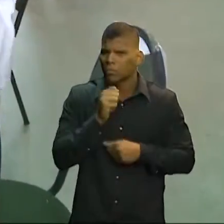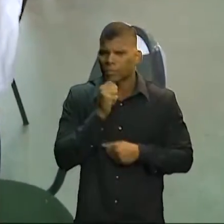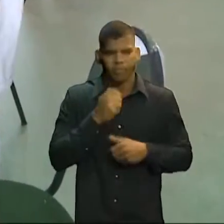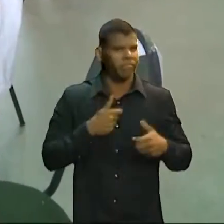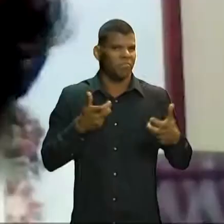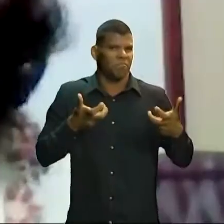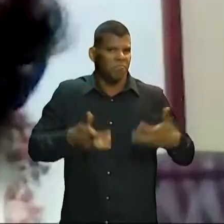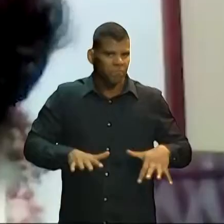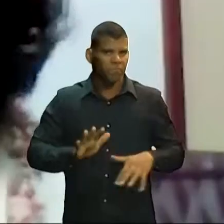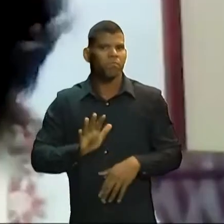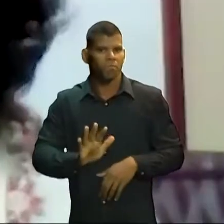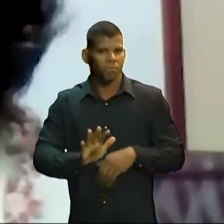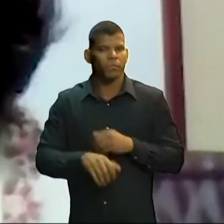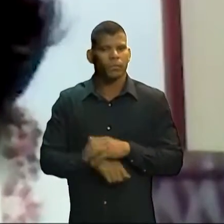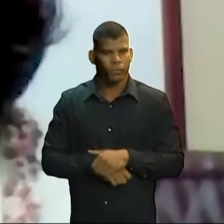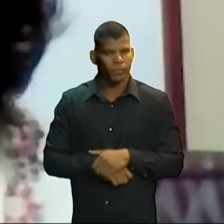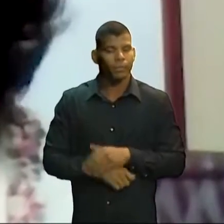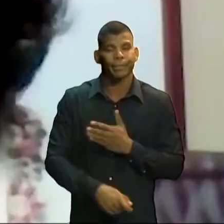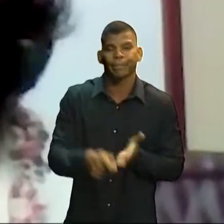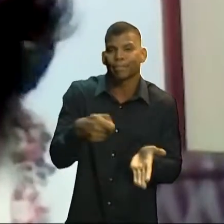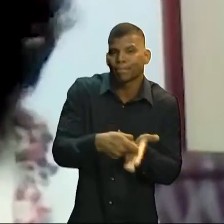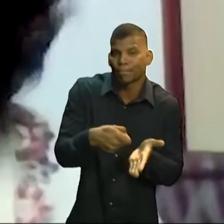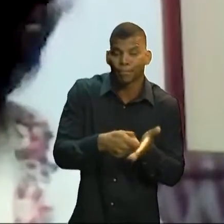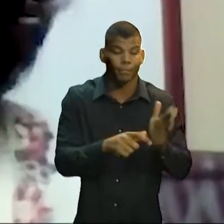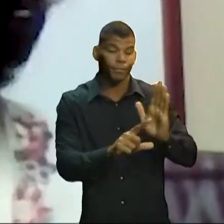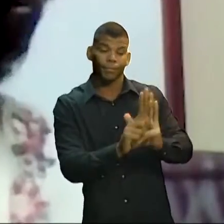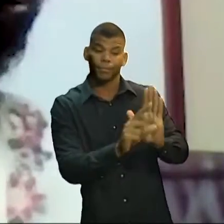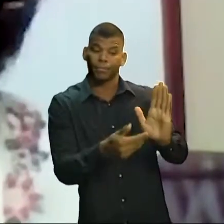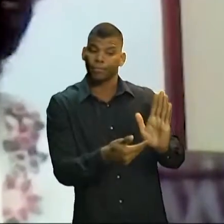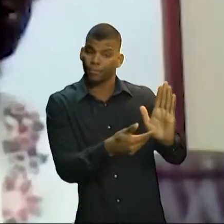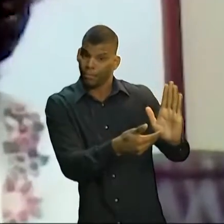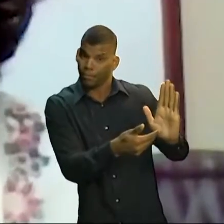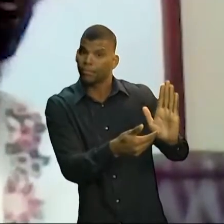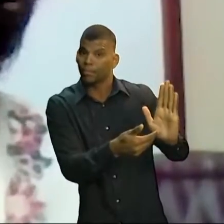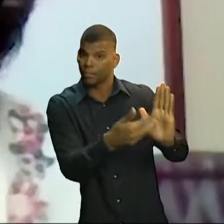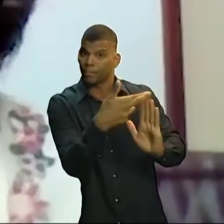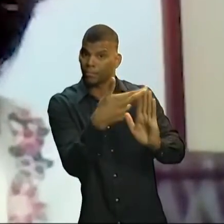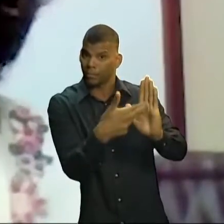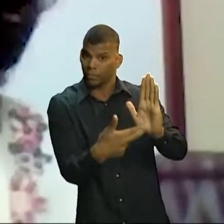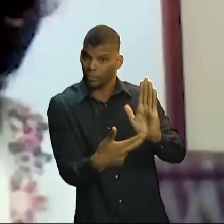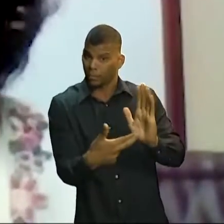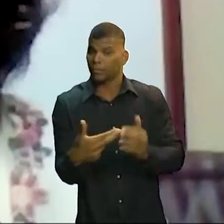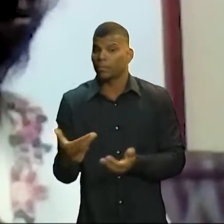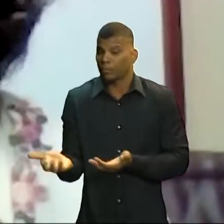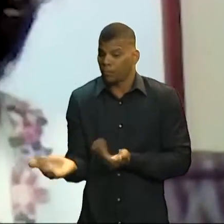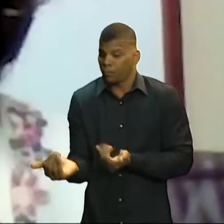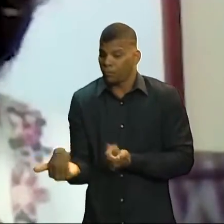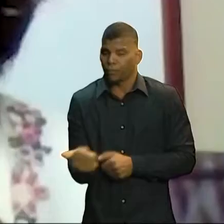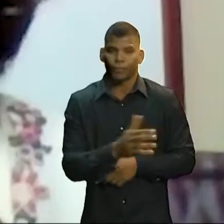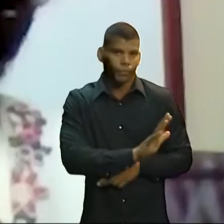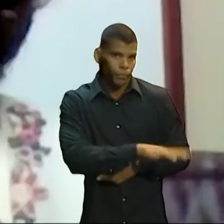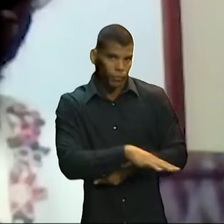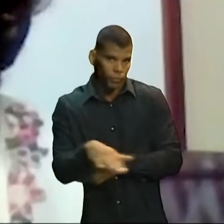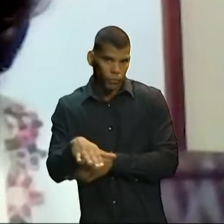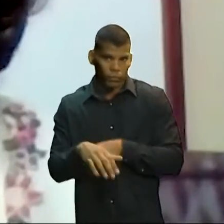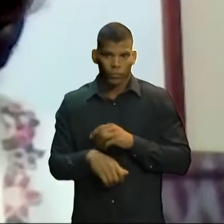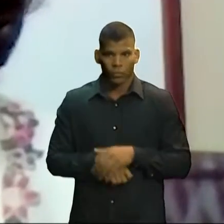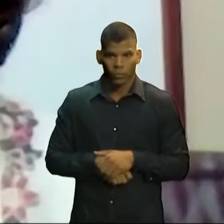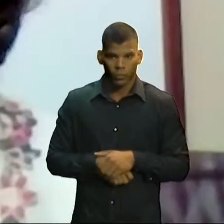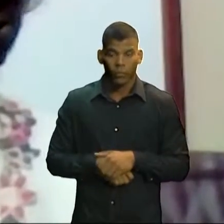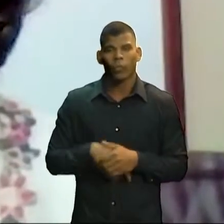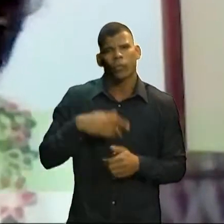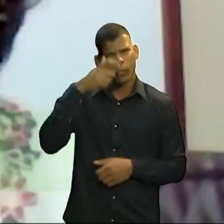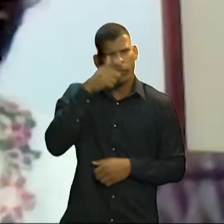filhos para vacinar, mesmo sendo uma obrigação legal de acordo com o Estatuto da Criança e do Adolescente. Se eu vacino meu